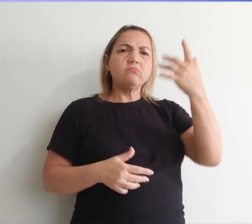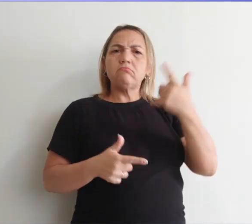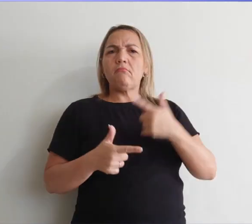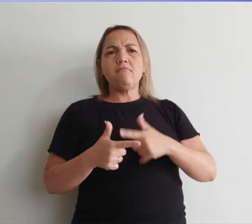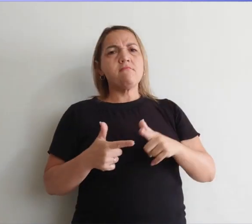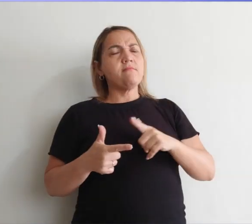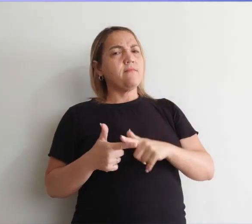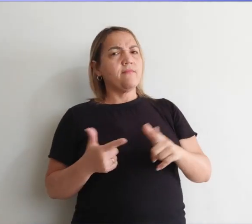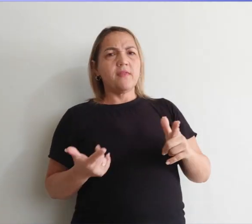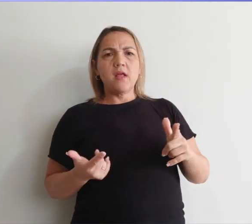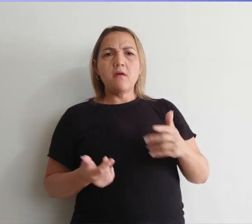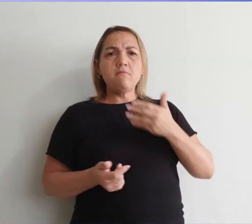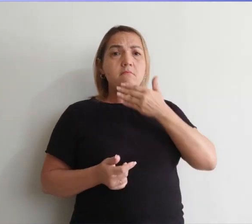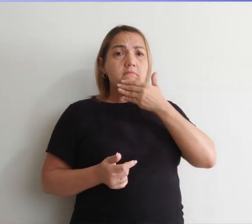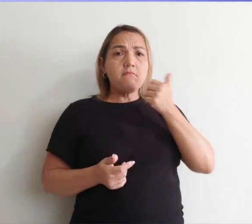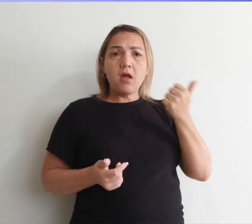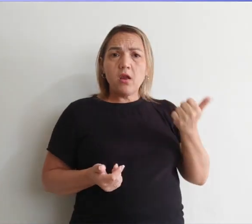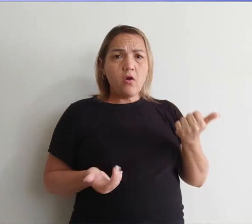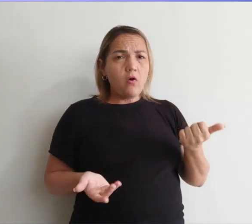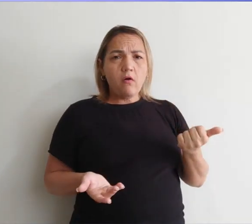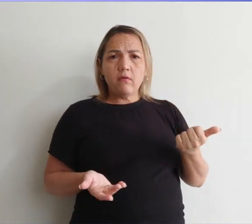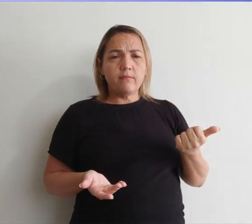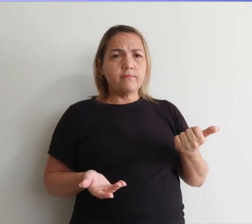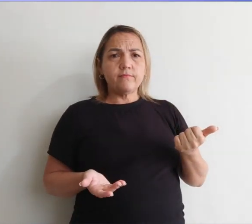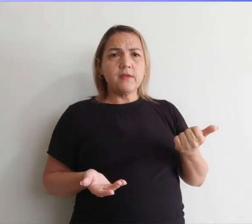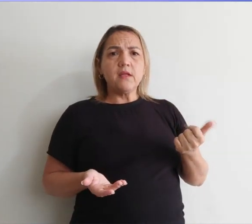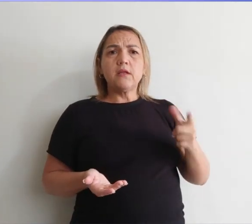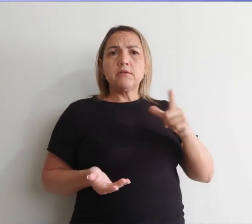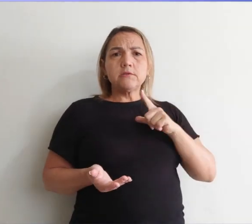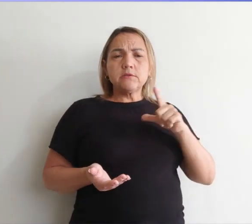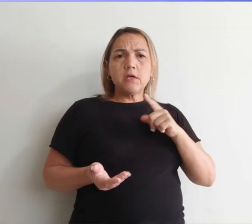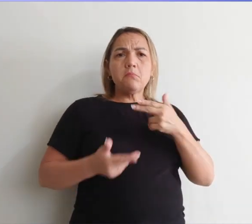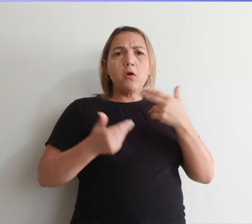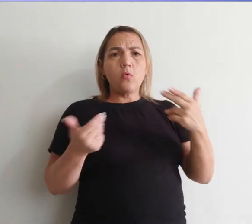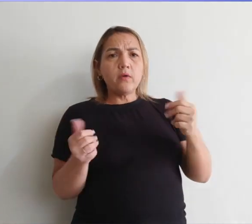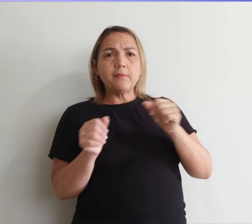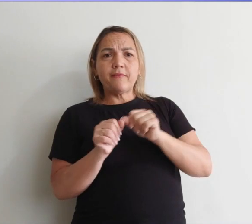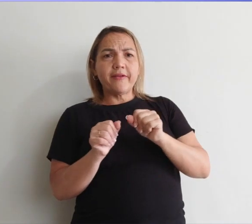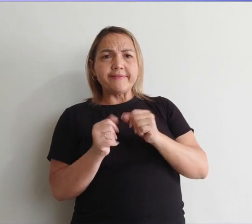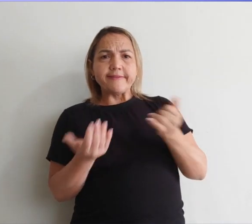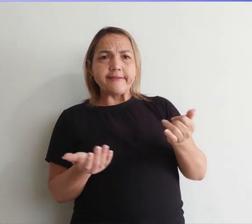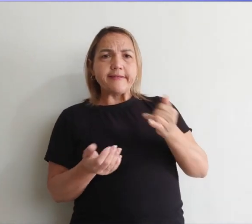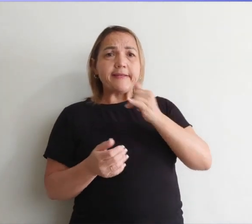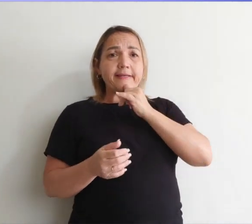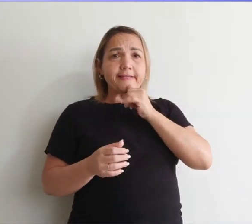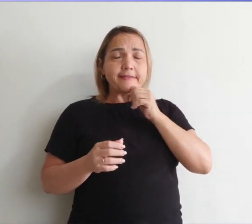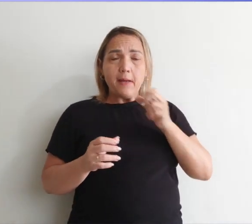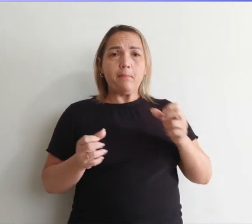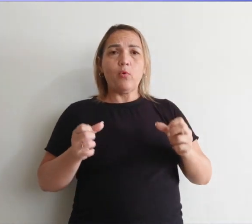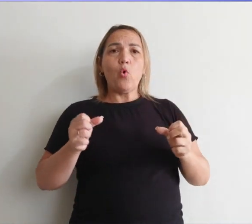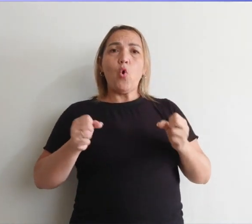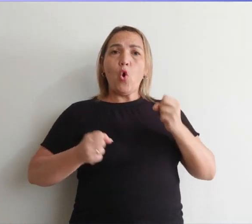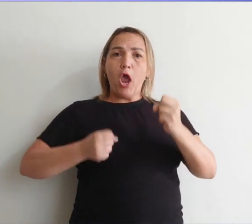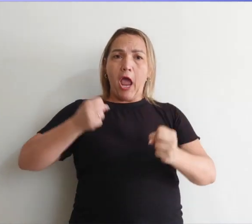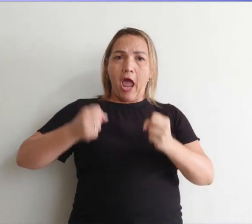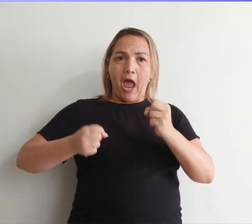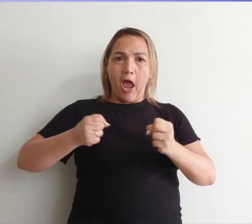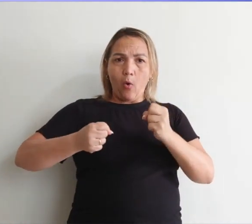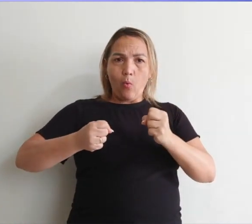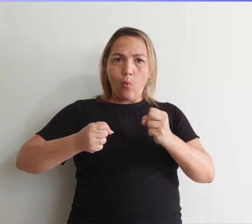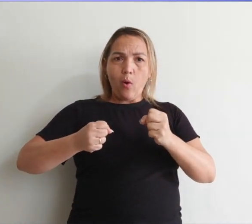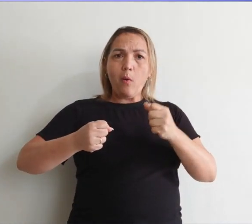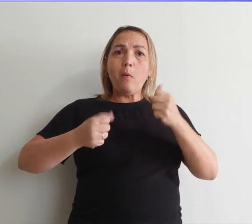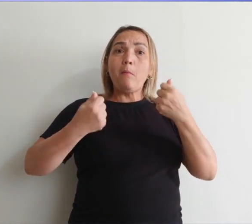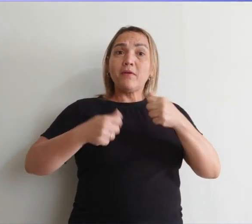soluciona. Pô, melhor coisa que você é, né? Eu tenho alguma coisa aqui para fazer, eu tenho que trocar um pneu do carro. O que você tem? Um alicate. Eu